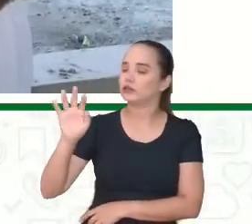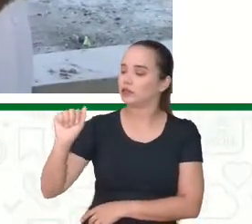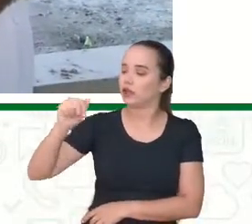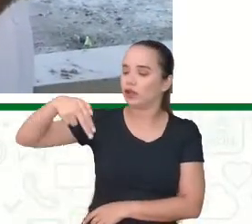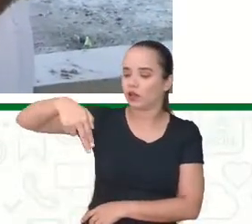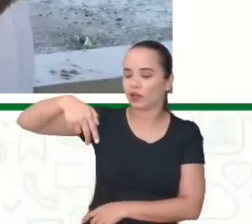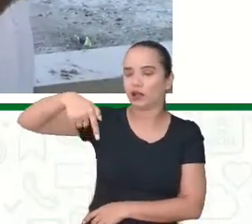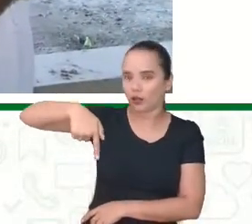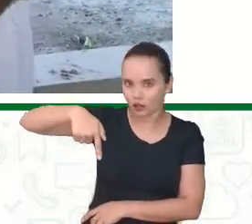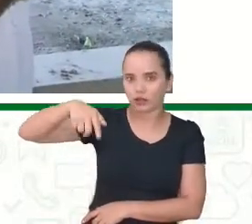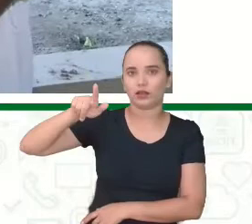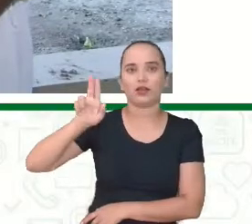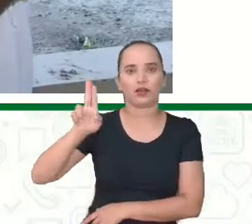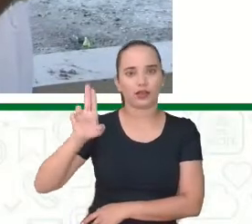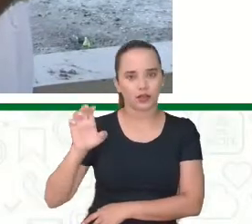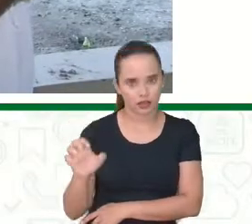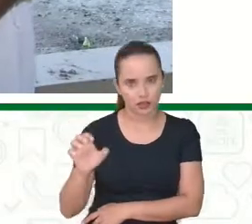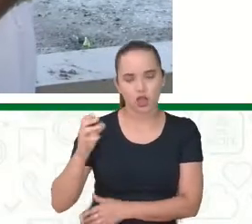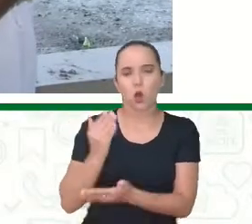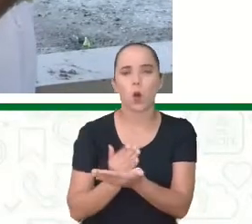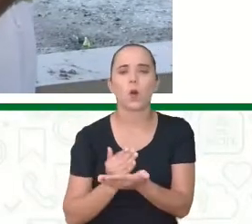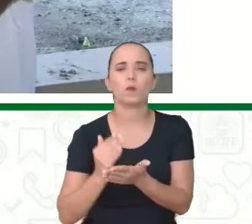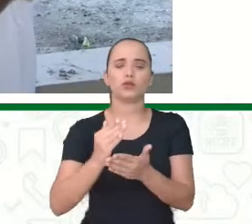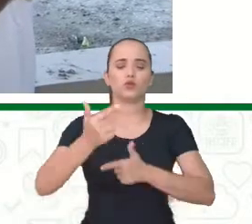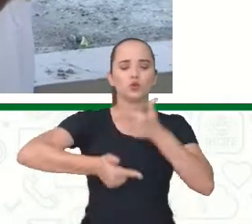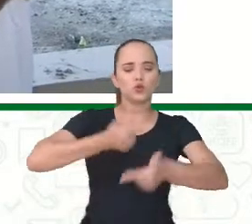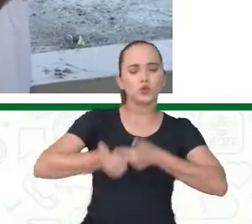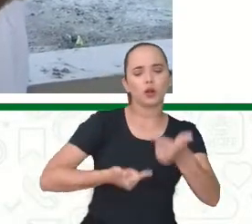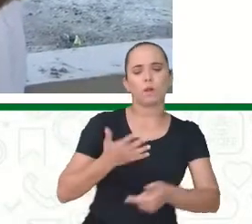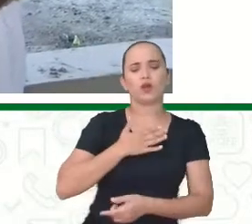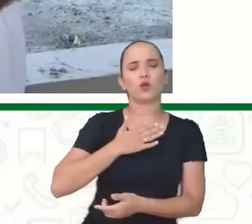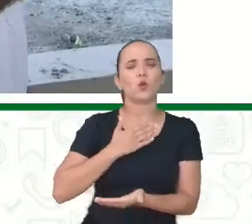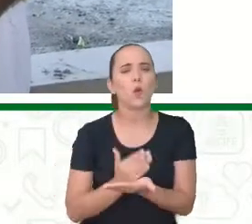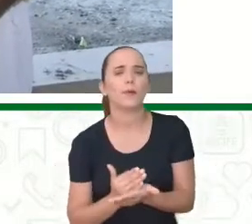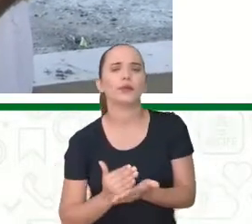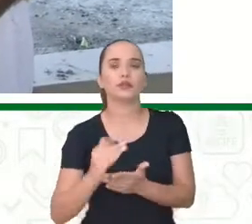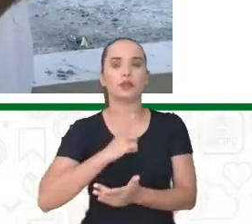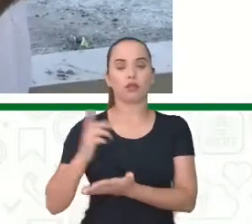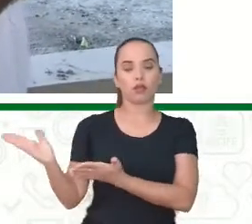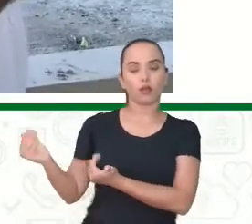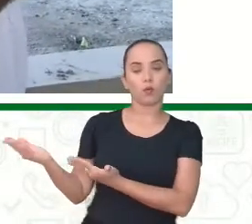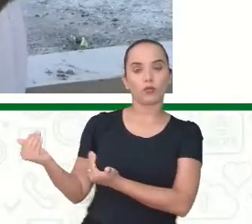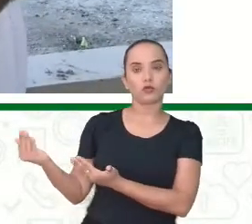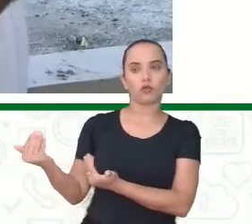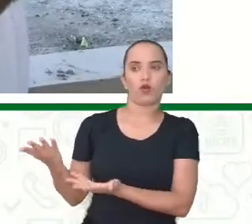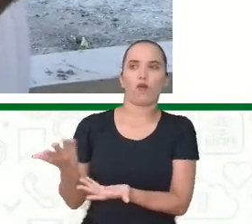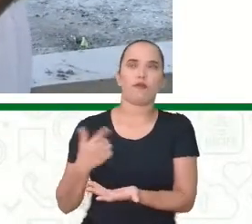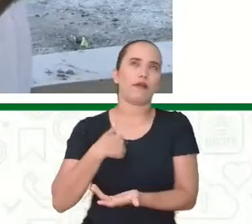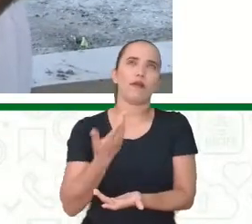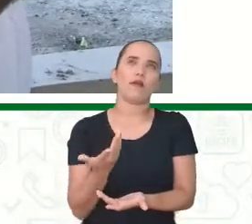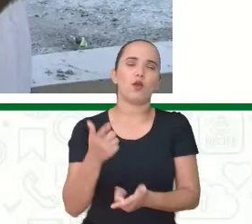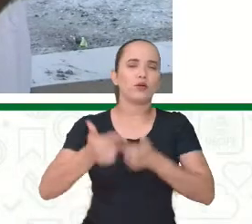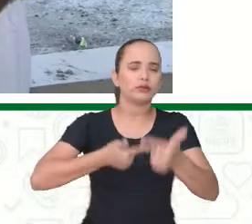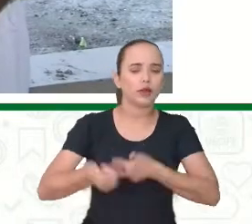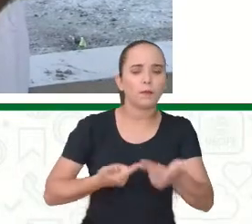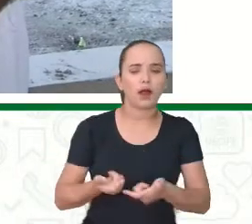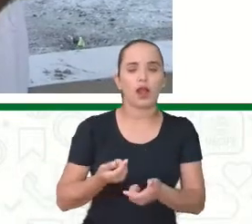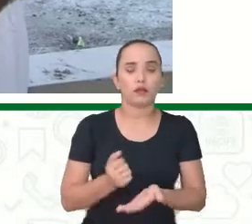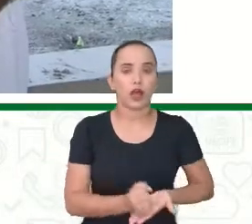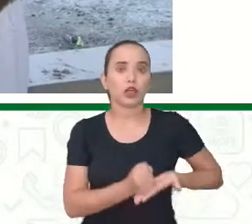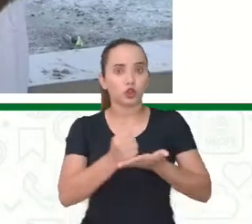fui, na minha juvenil adolescência, eu trabalhei de servente de